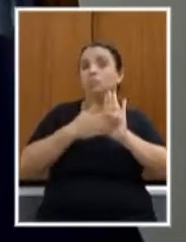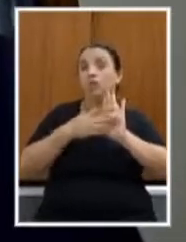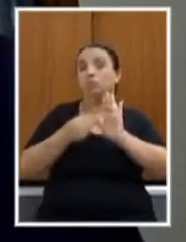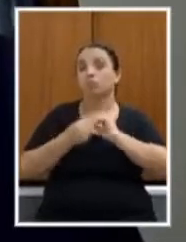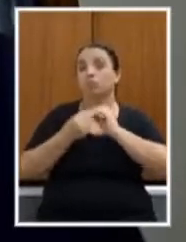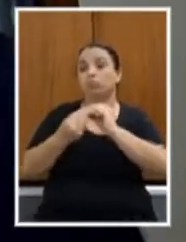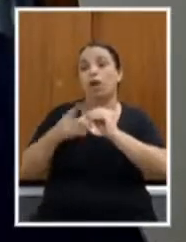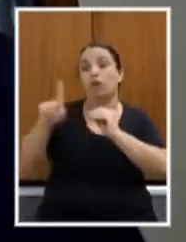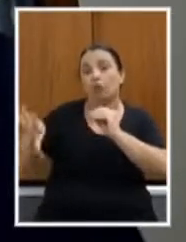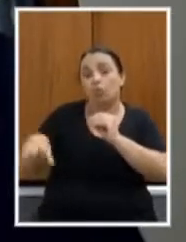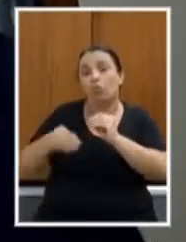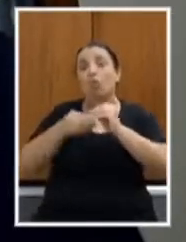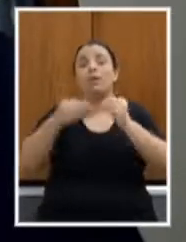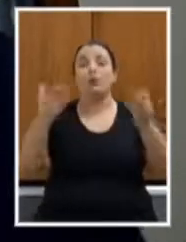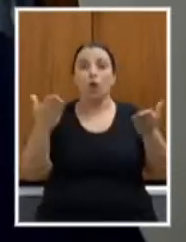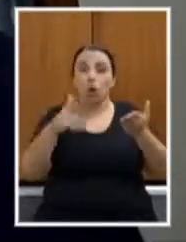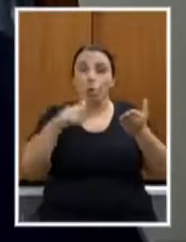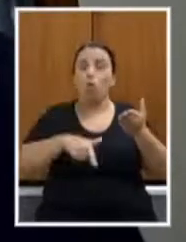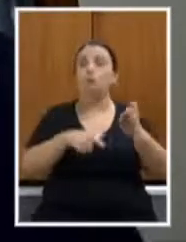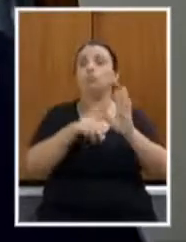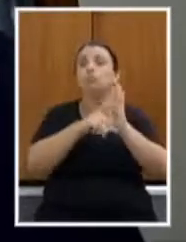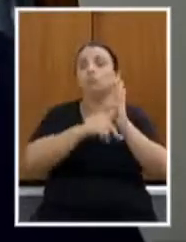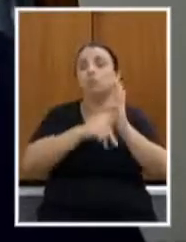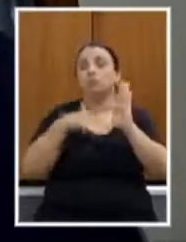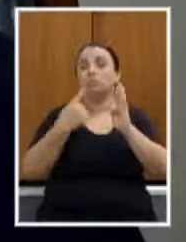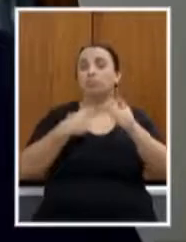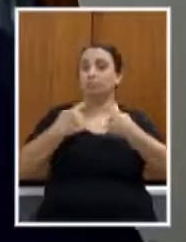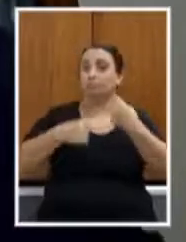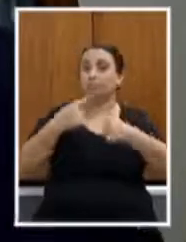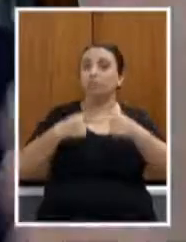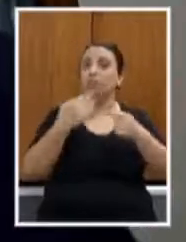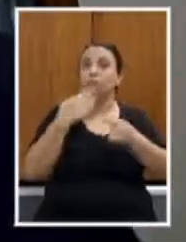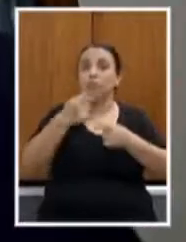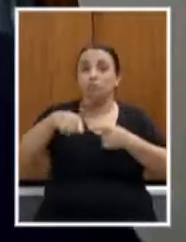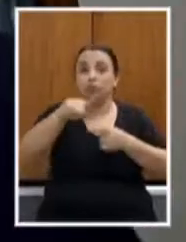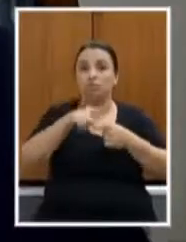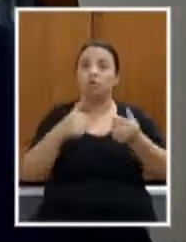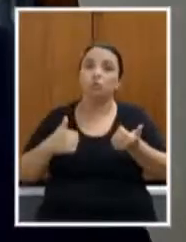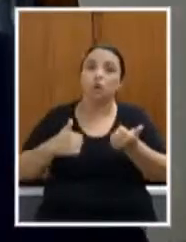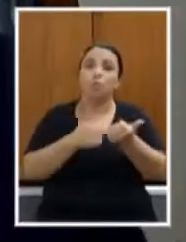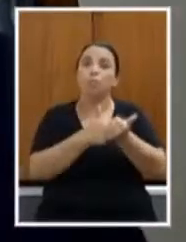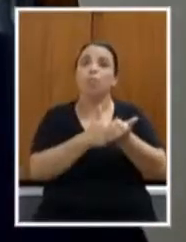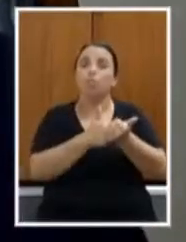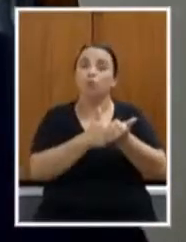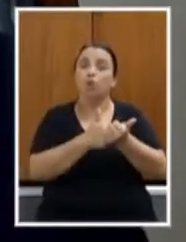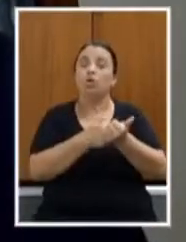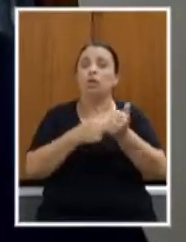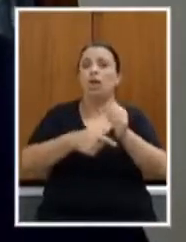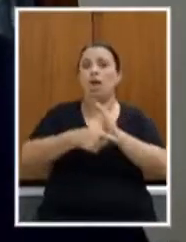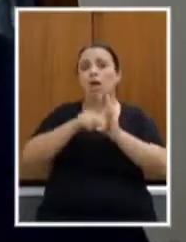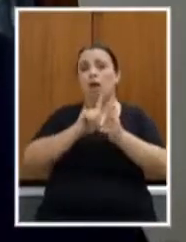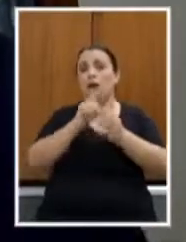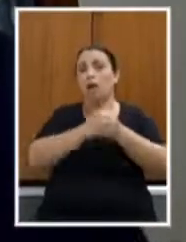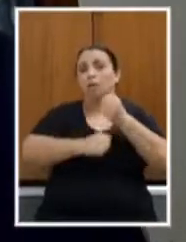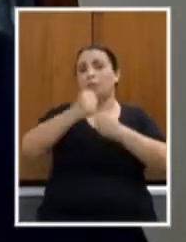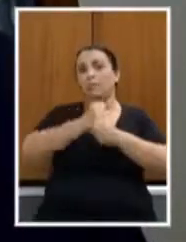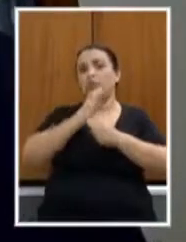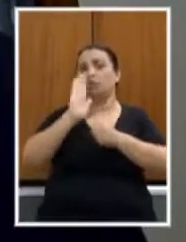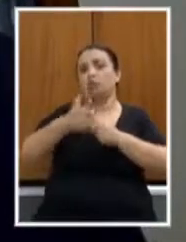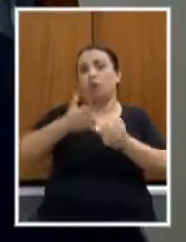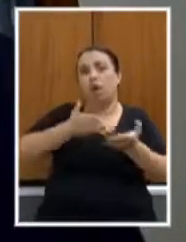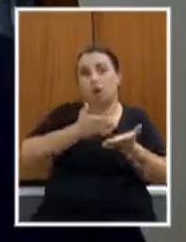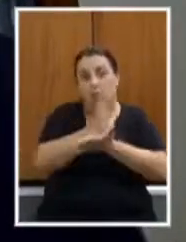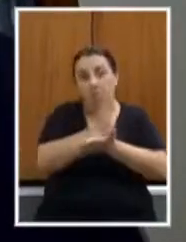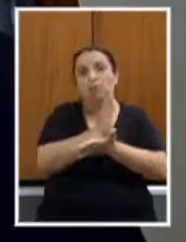que estamos aqui discutindo e pedindo o apoio dos nossos deputados, onde aprovamos no final do ano passado, para que a gente possa